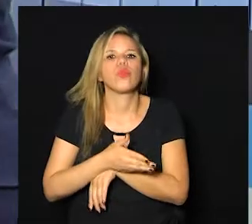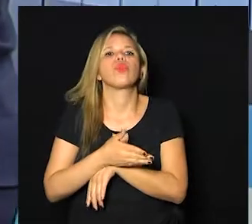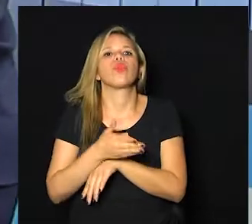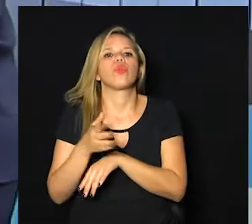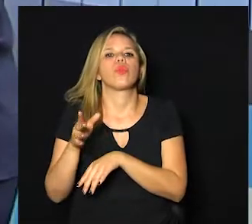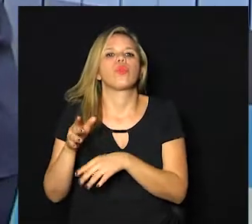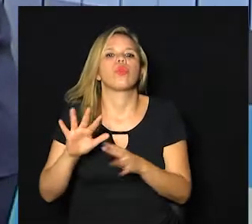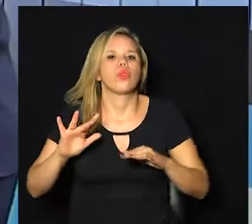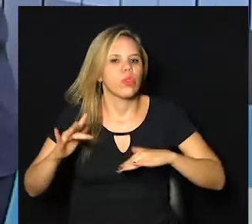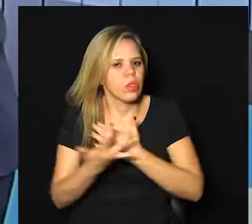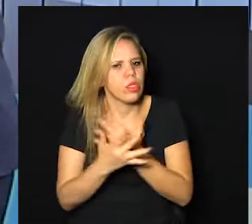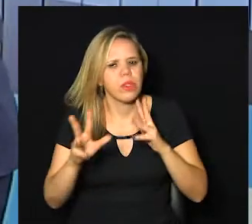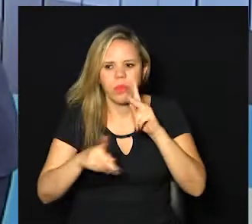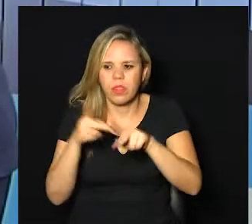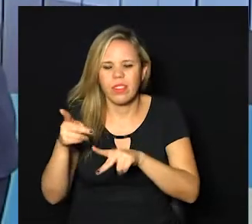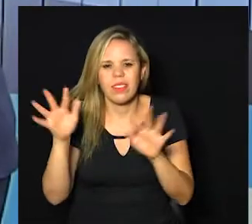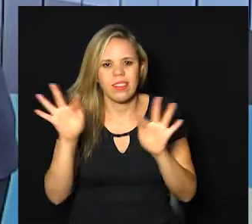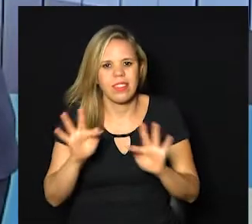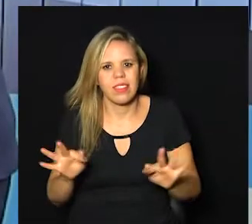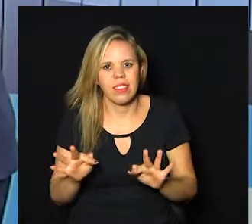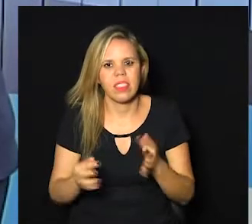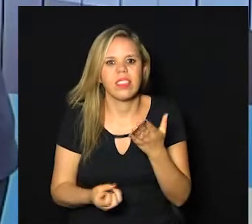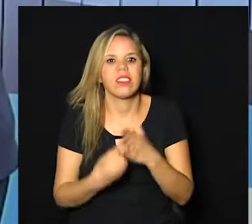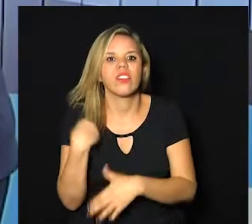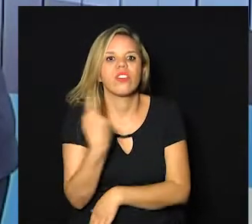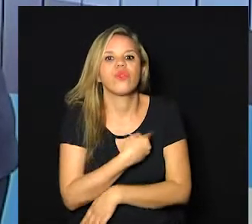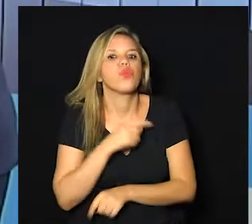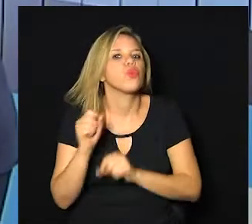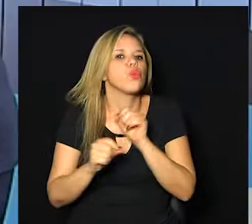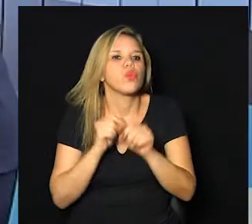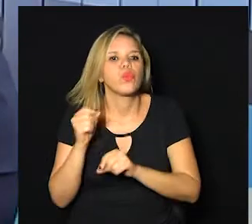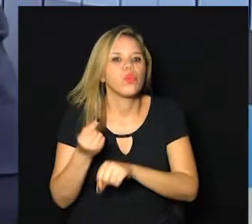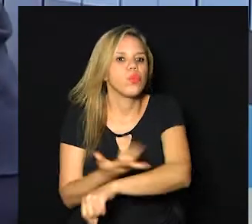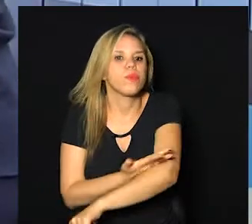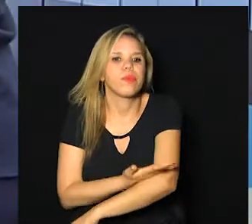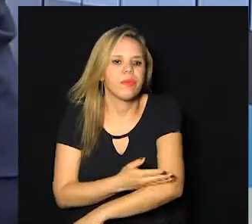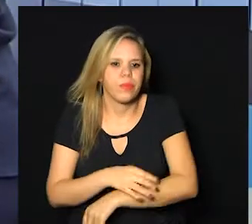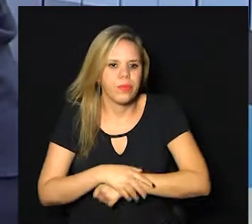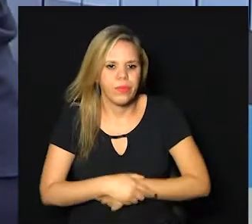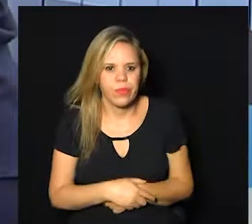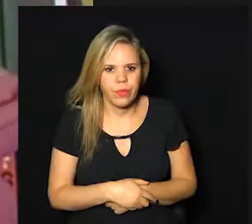tá todo mundo feliz. Isso pode causar na gente que tipo de emoção?